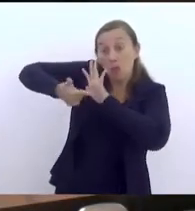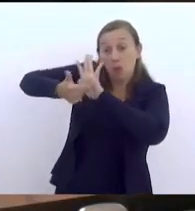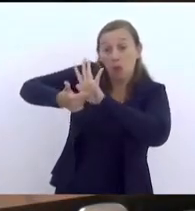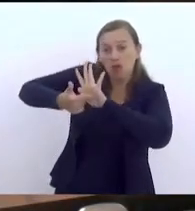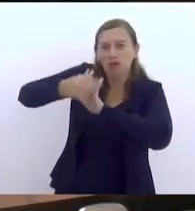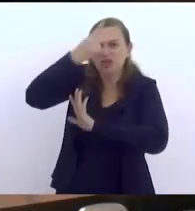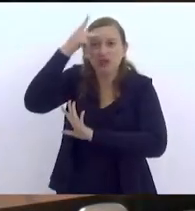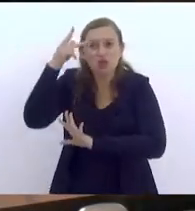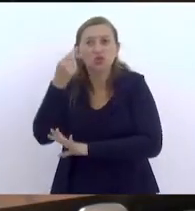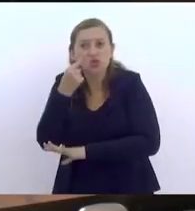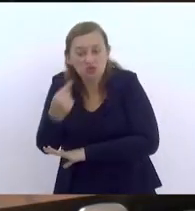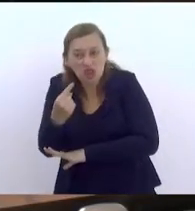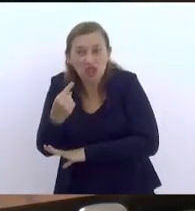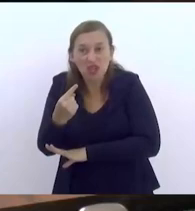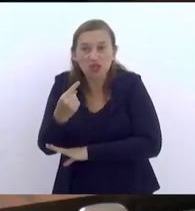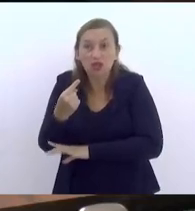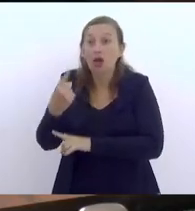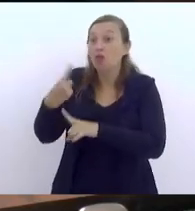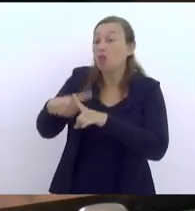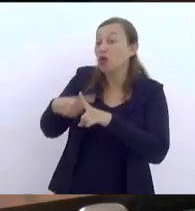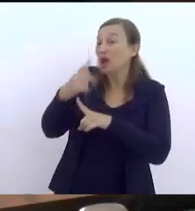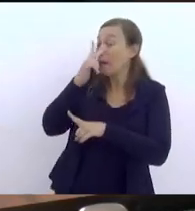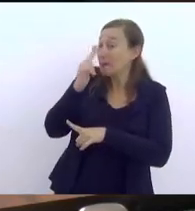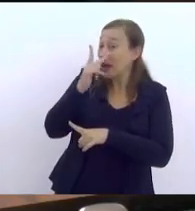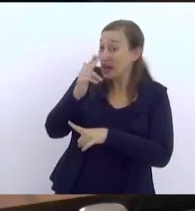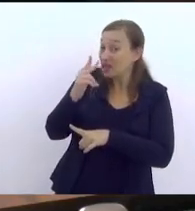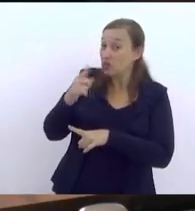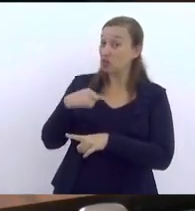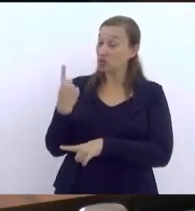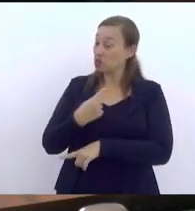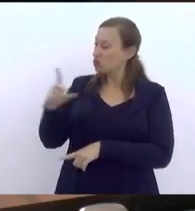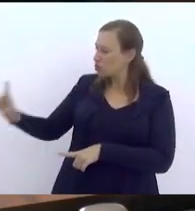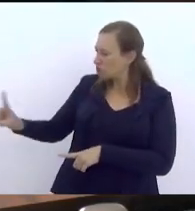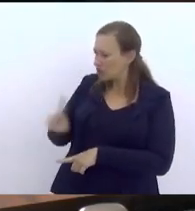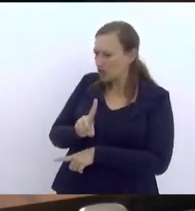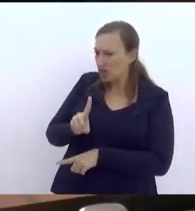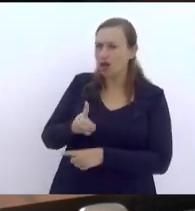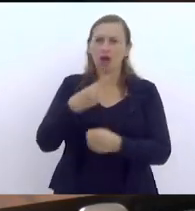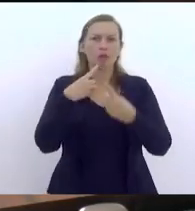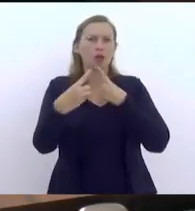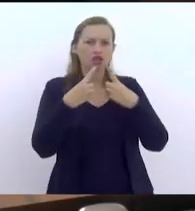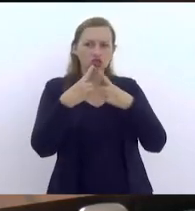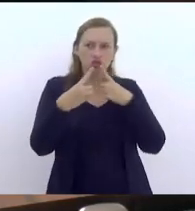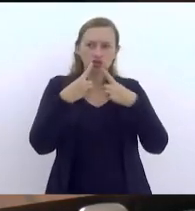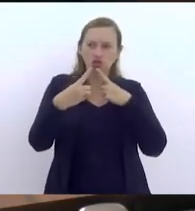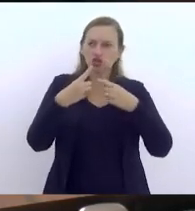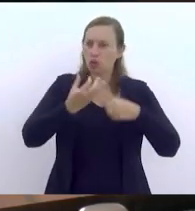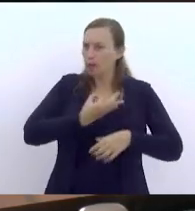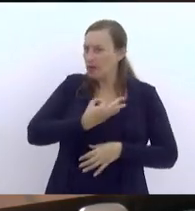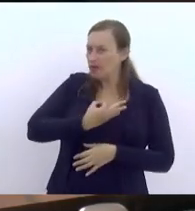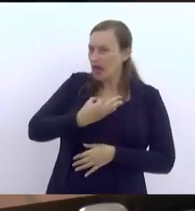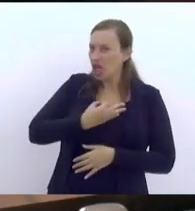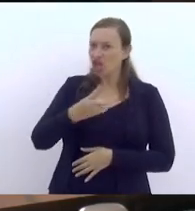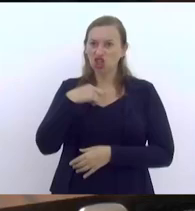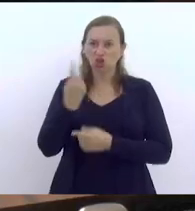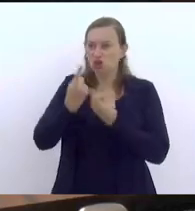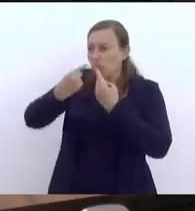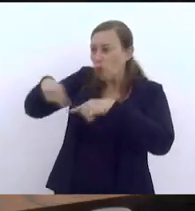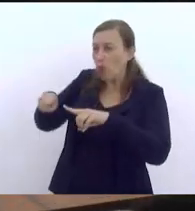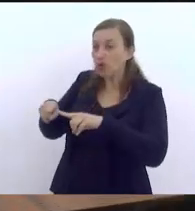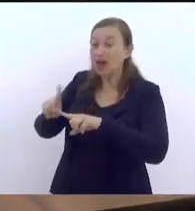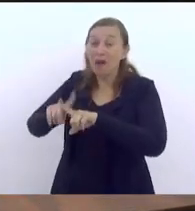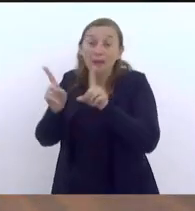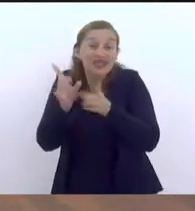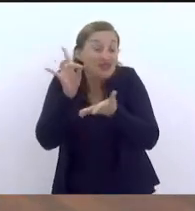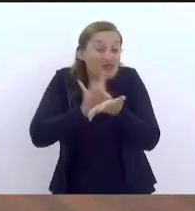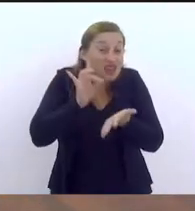que as pessoas saibam. Porque parece que quando a gente vem aqui para discutir uma medalha é que nós somos contrários. Mas